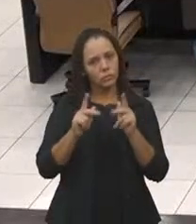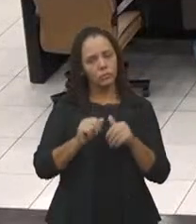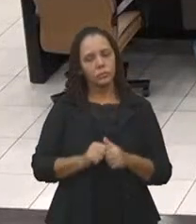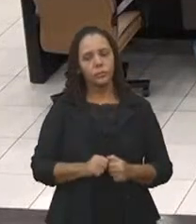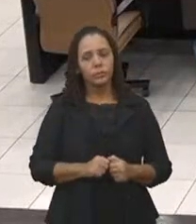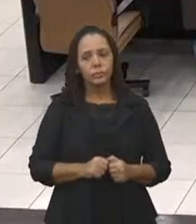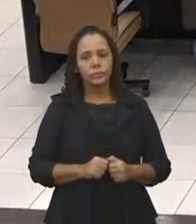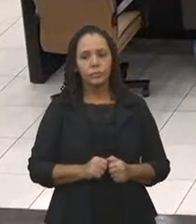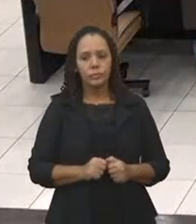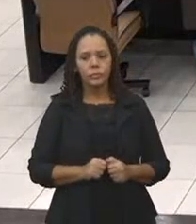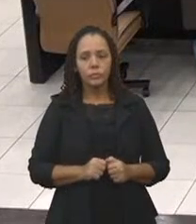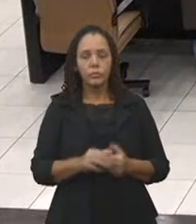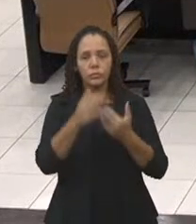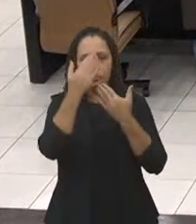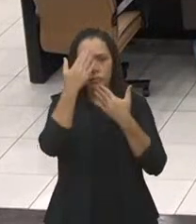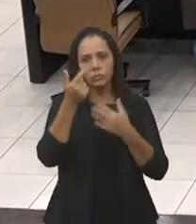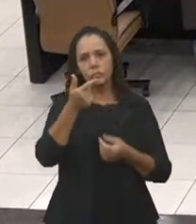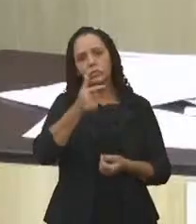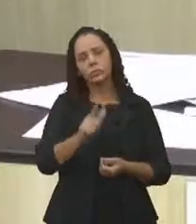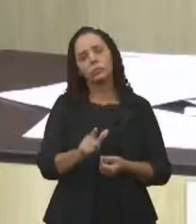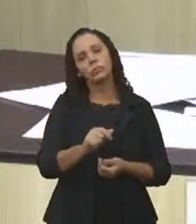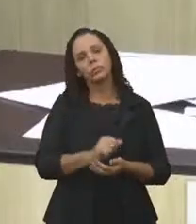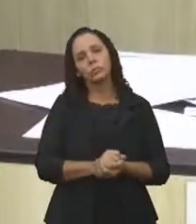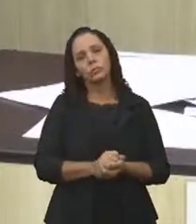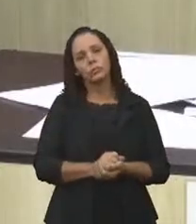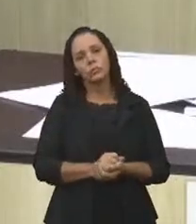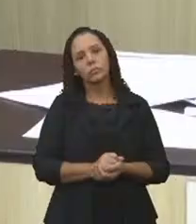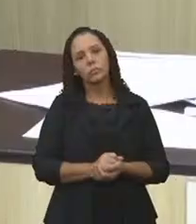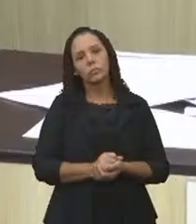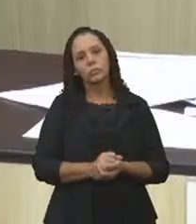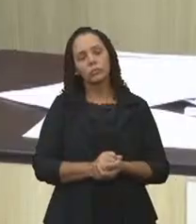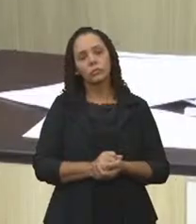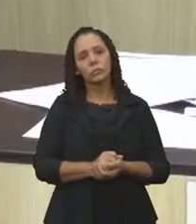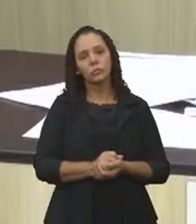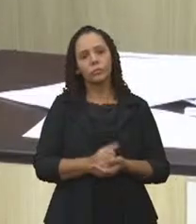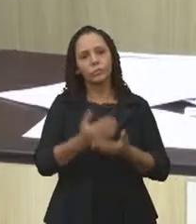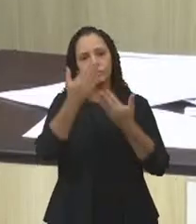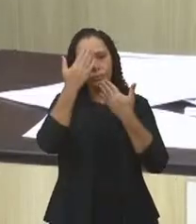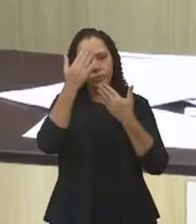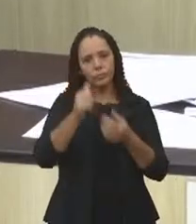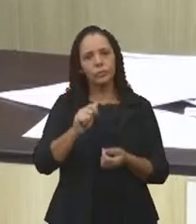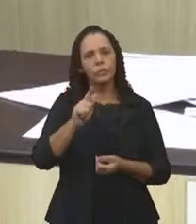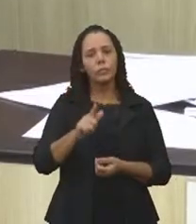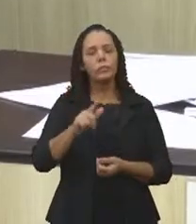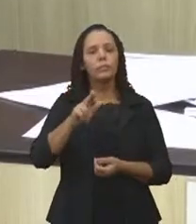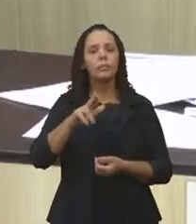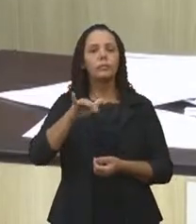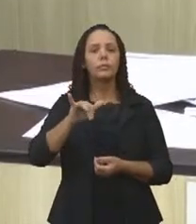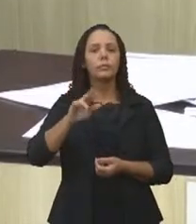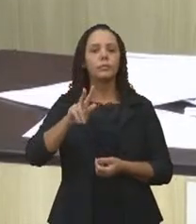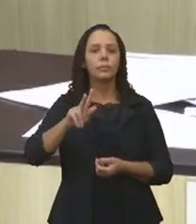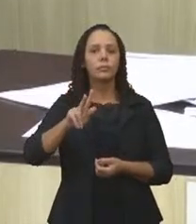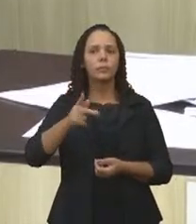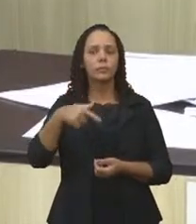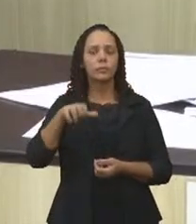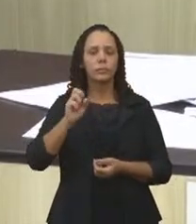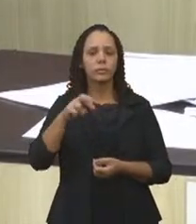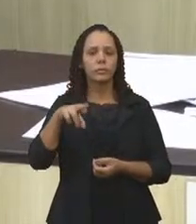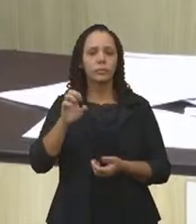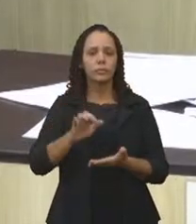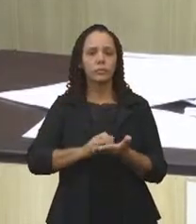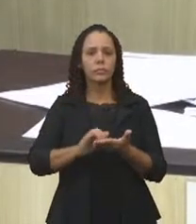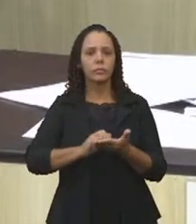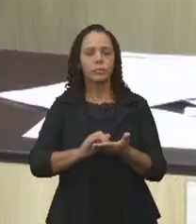Obrigado, Daniel. Então, aqui, mais uma vez, agradecer a presença do senhor Guilherme Seixas, ele que é o nosso secretário de Finanças do município,